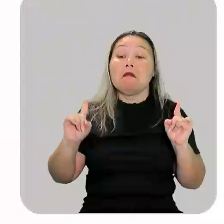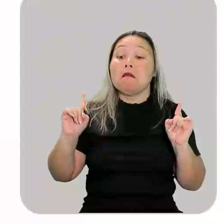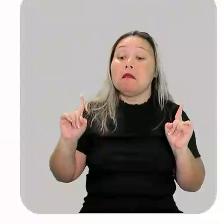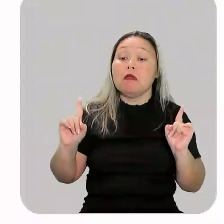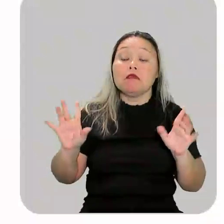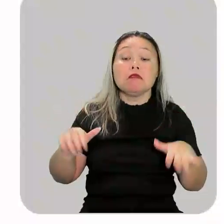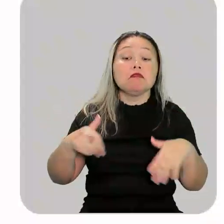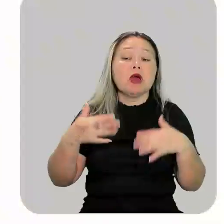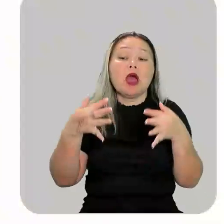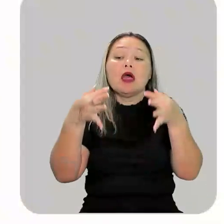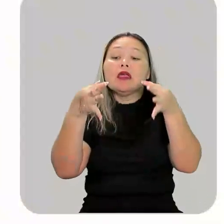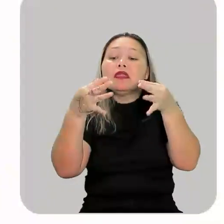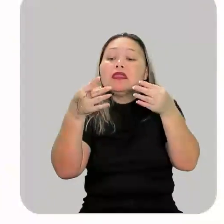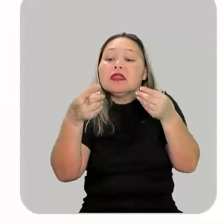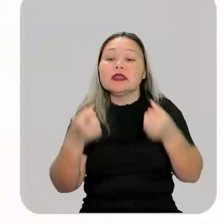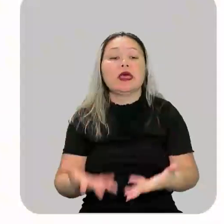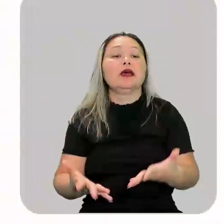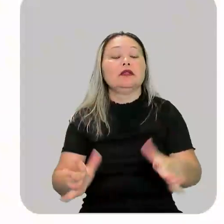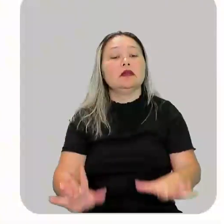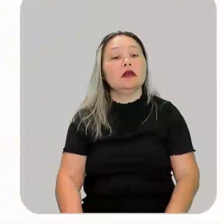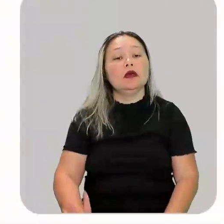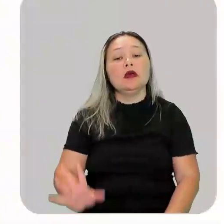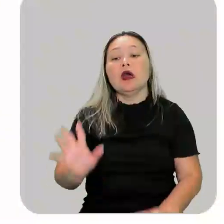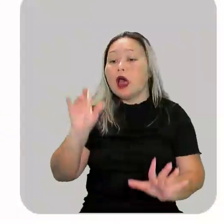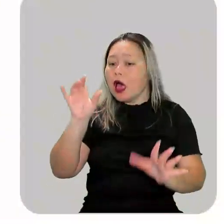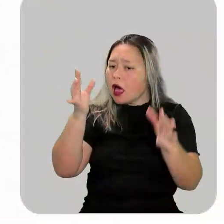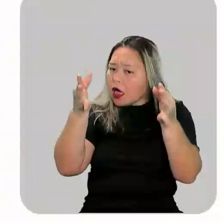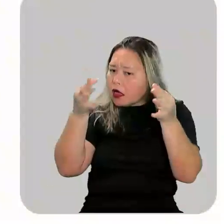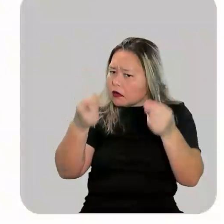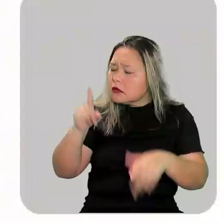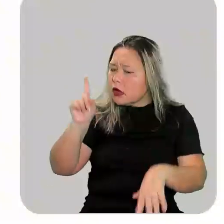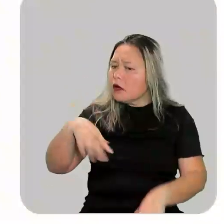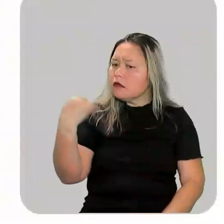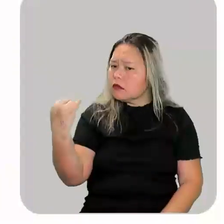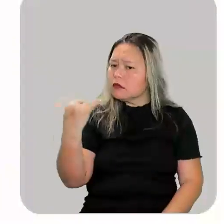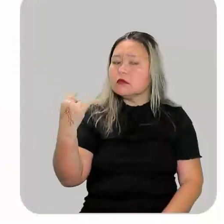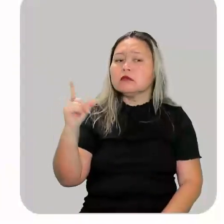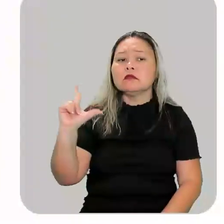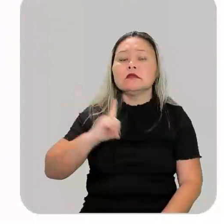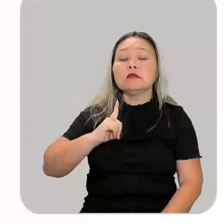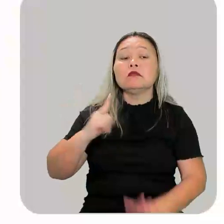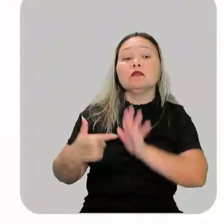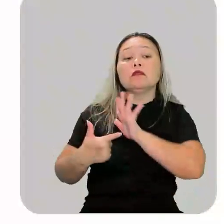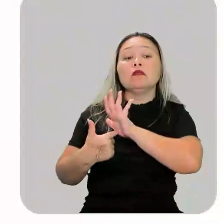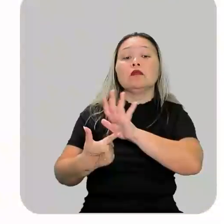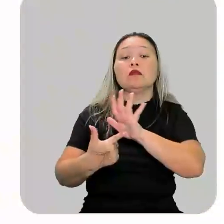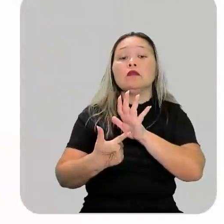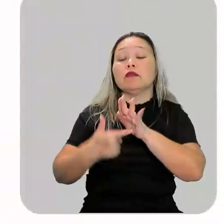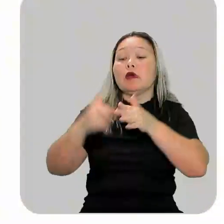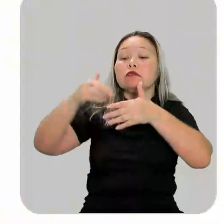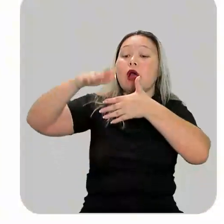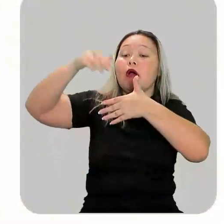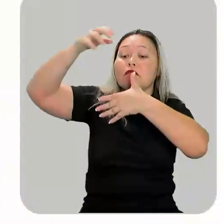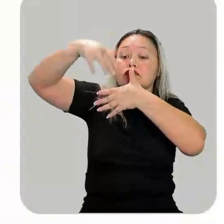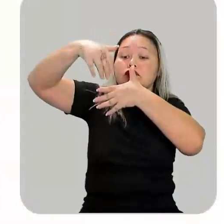de detalhes. E detalhes importantes, né? Porque tá falando que tem que mostrar o escoamento da água de chuva.